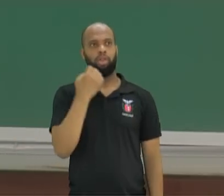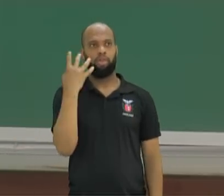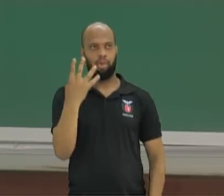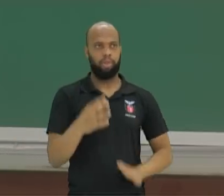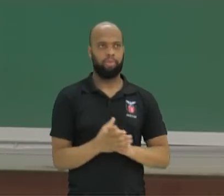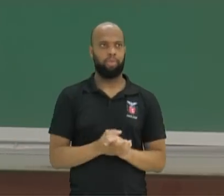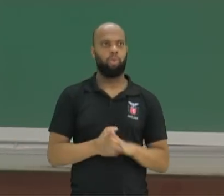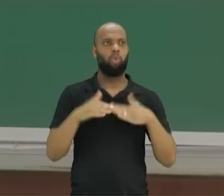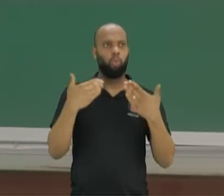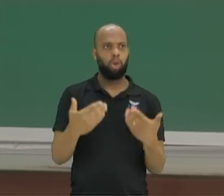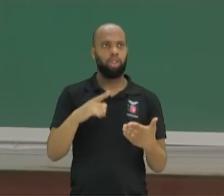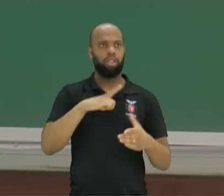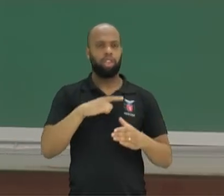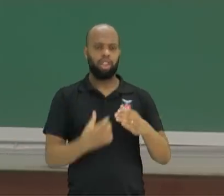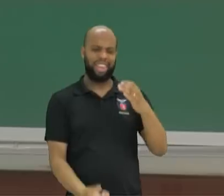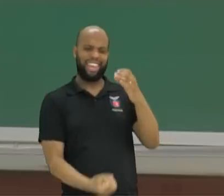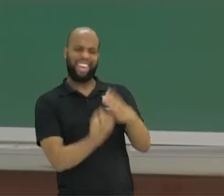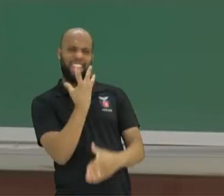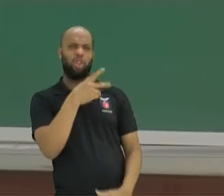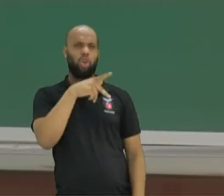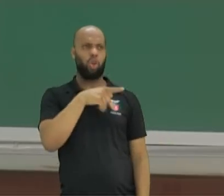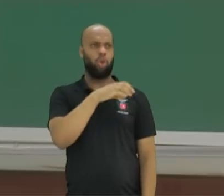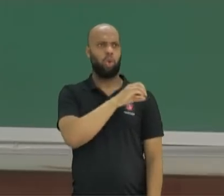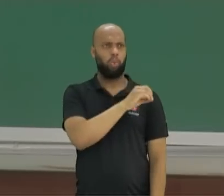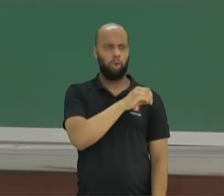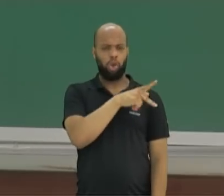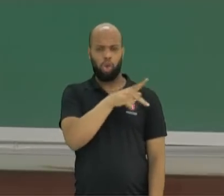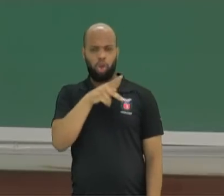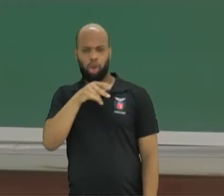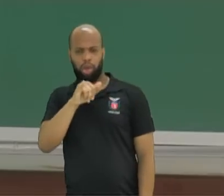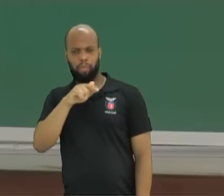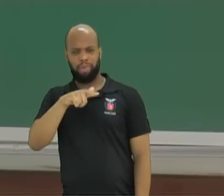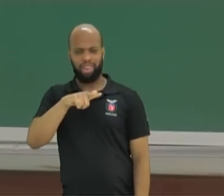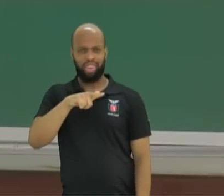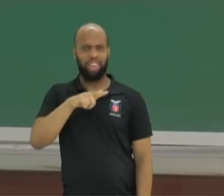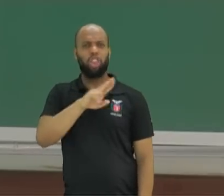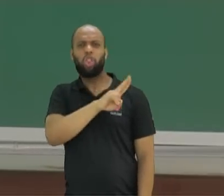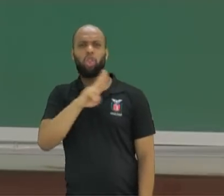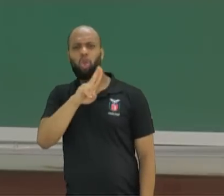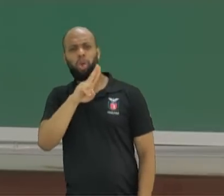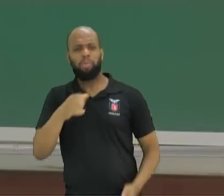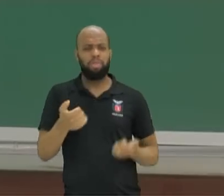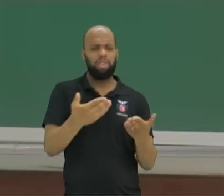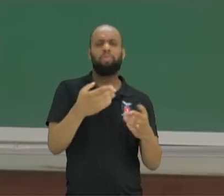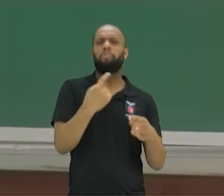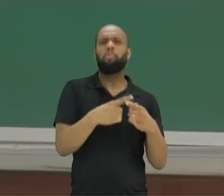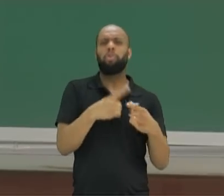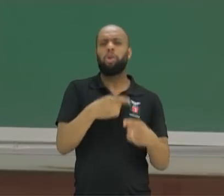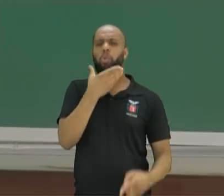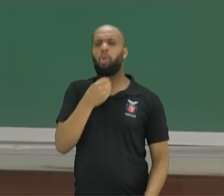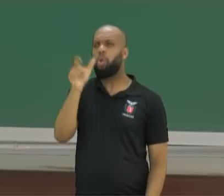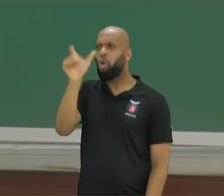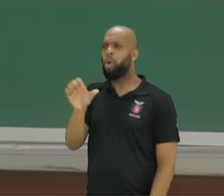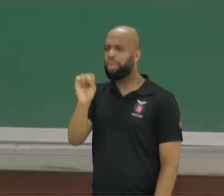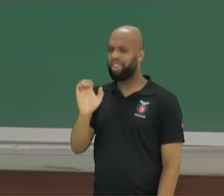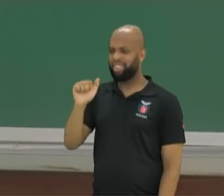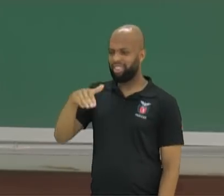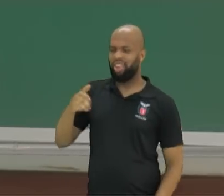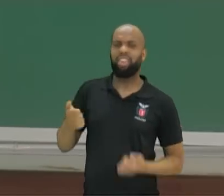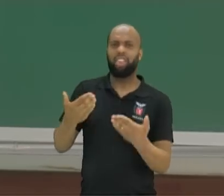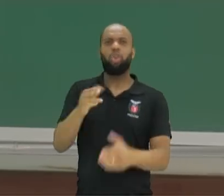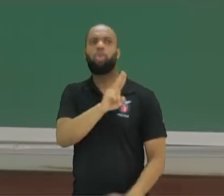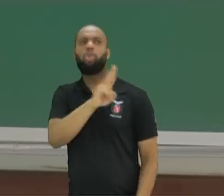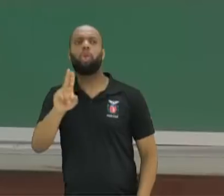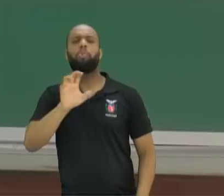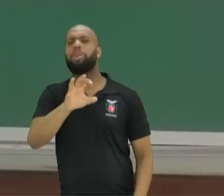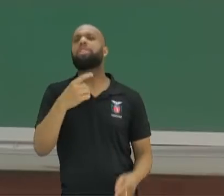então. De onde surgiu o nome pop? Né? Da onde que o Sam tirou esse nome? Né? Como